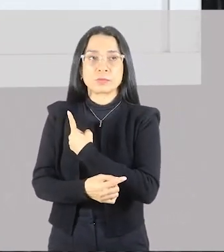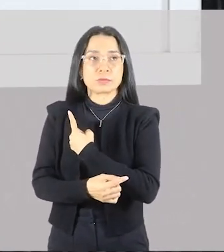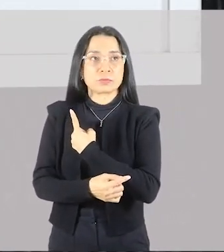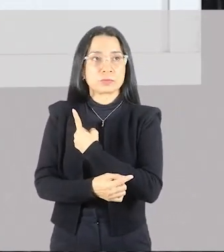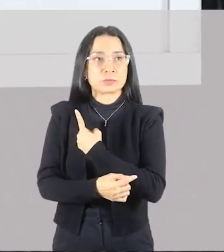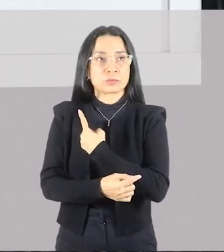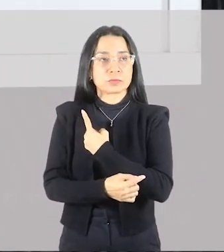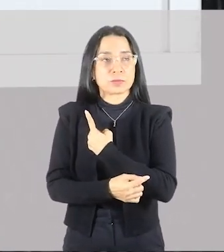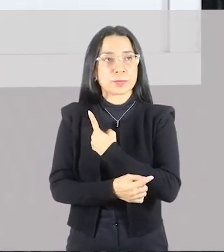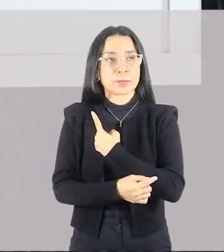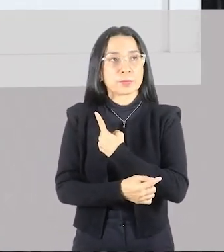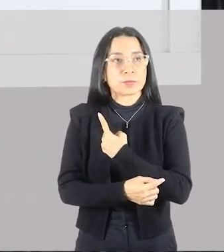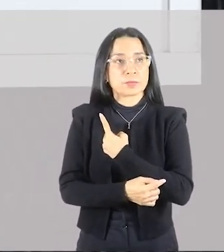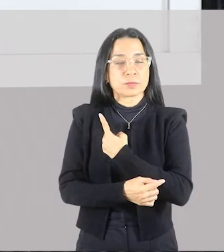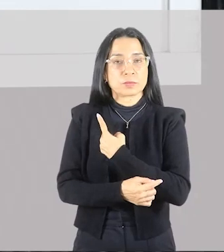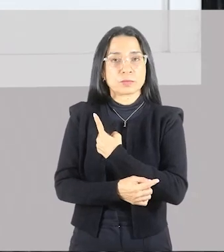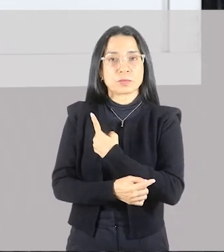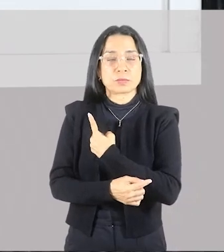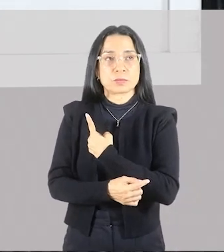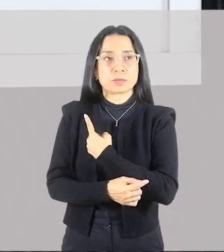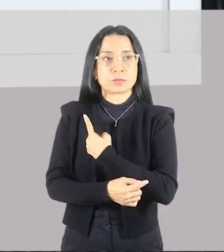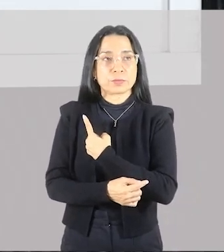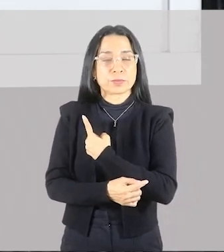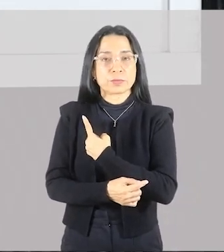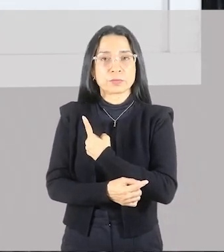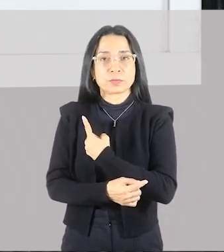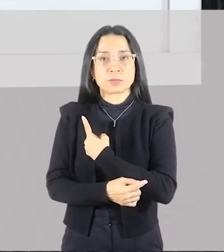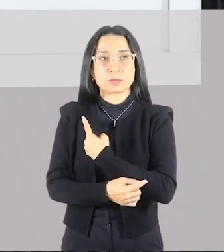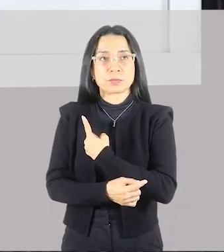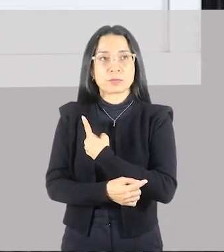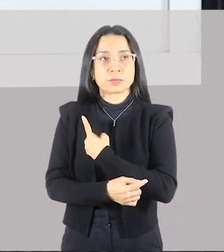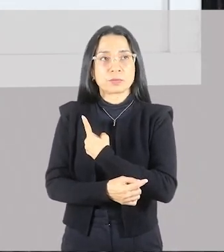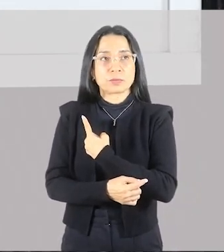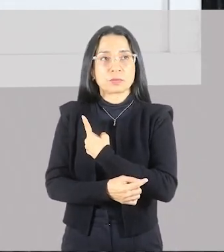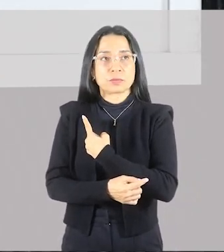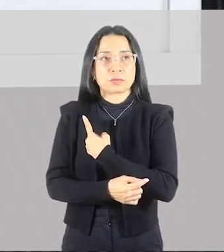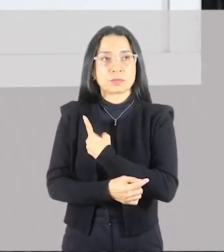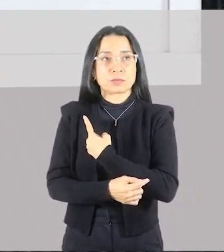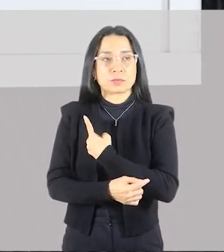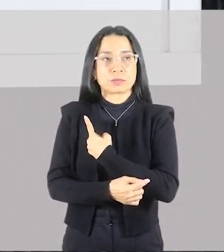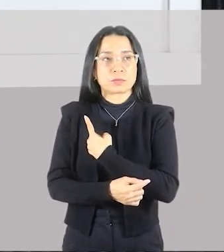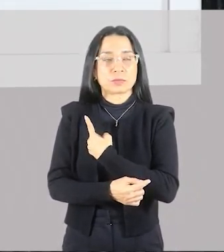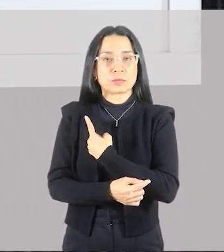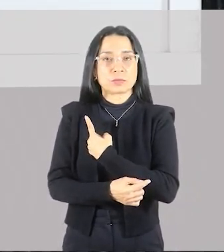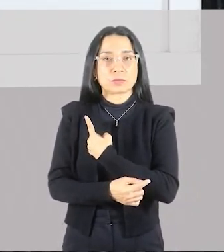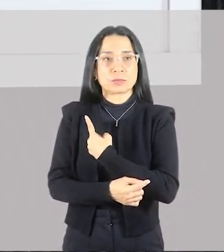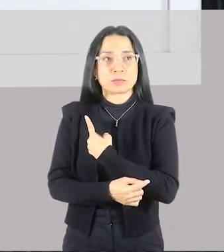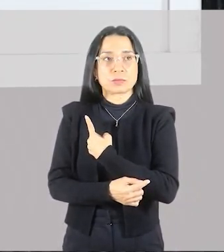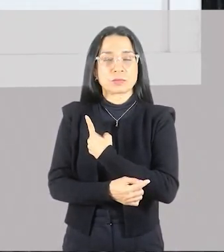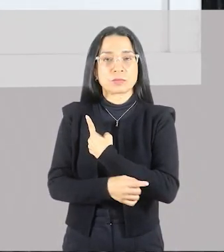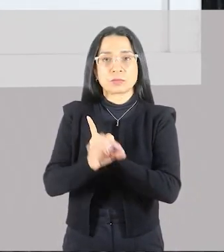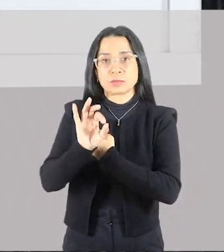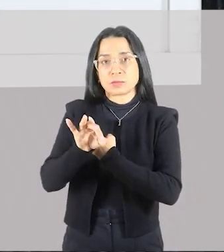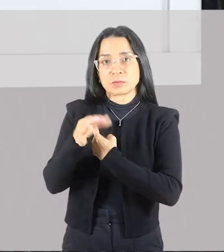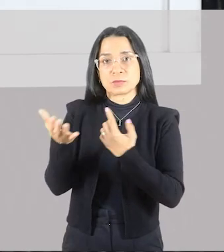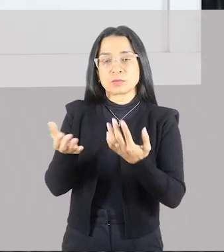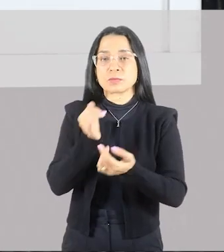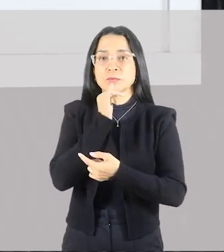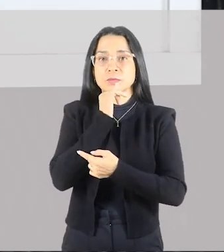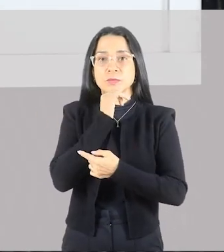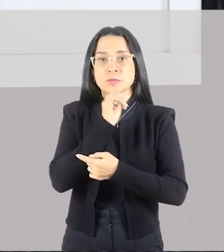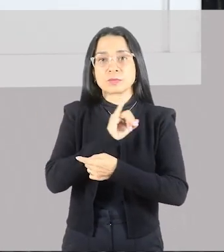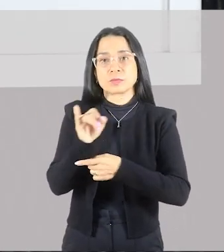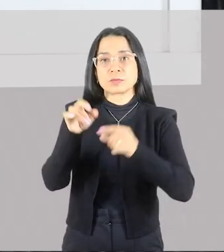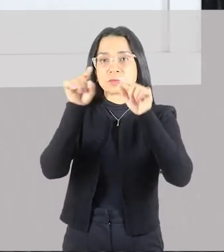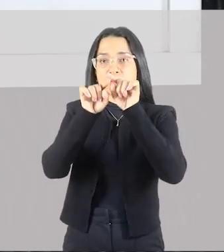quadrado é igual ao L elevado à segunda potência. Certo? Então, por exemplo, se eu tiver